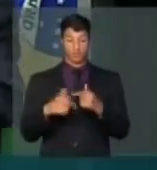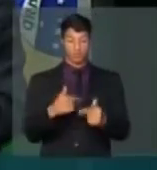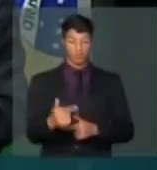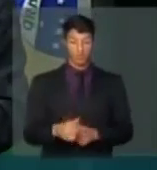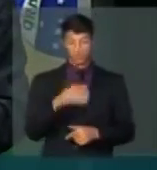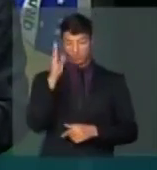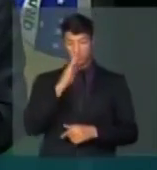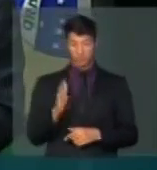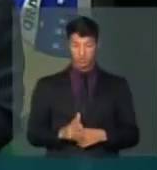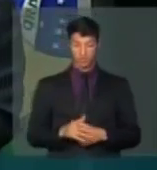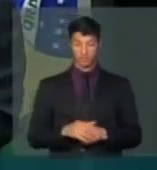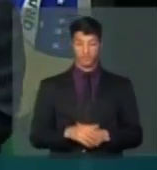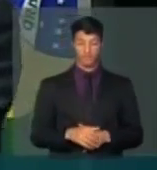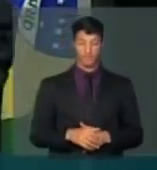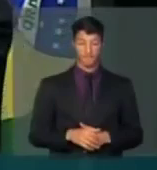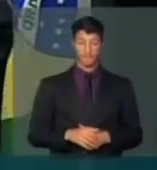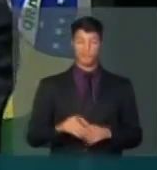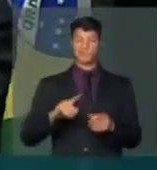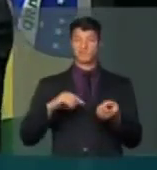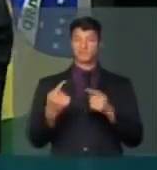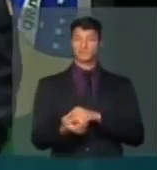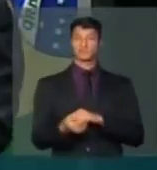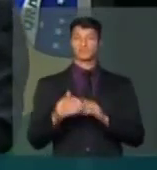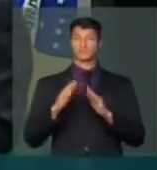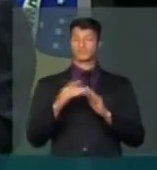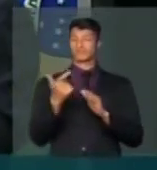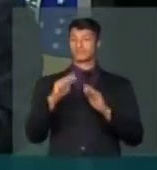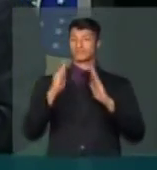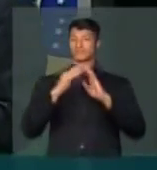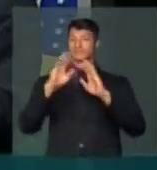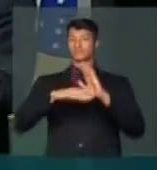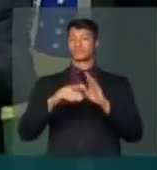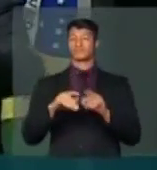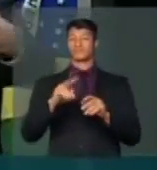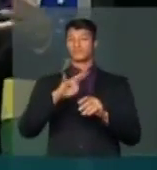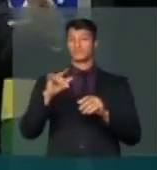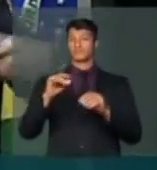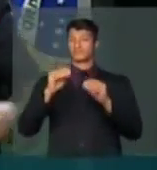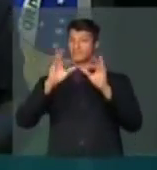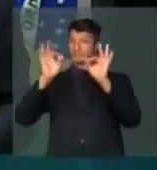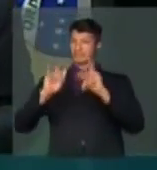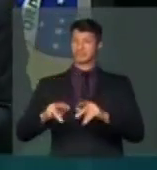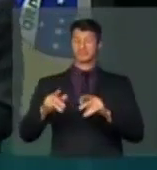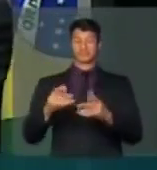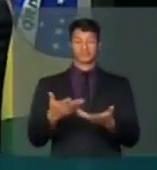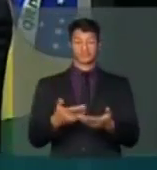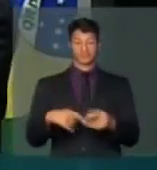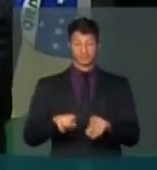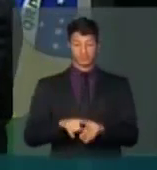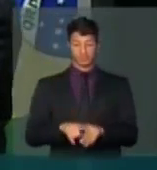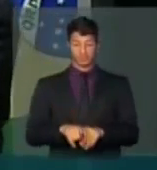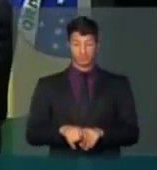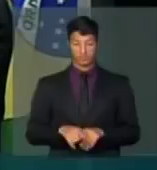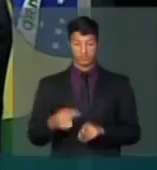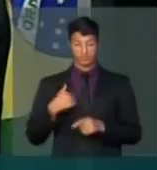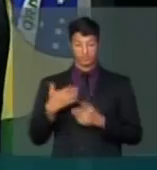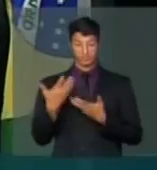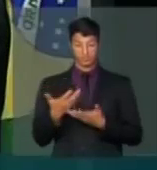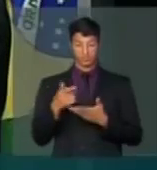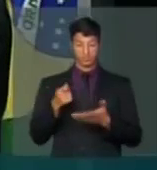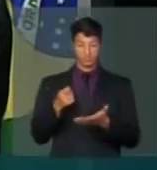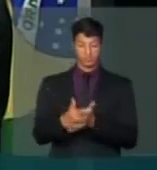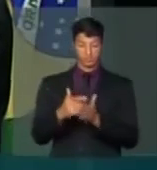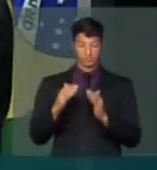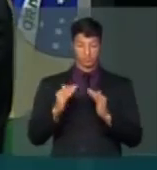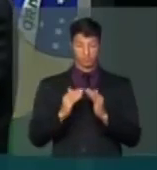trabalhador brasileiro. Vira uma casa destelhada. Eles vão desmontando. Então, eu quero comprar